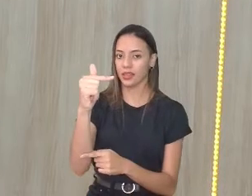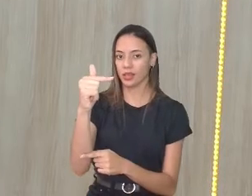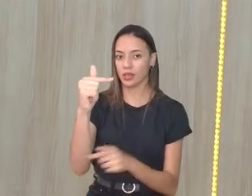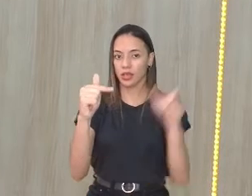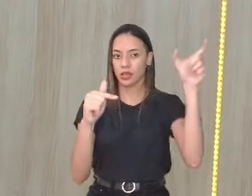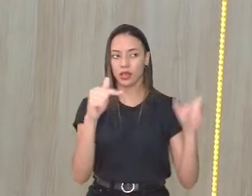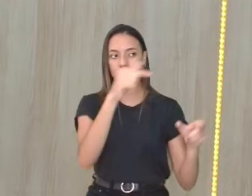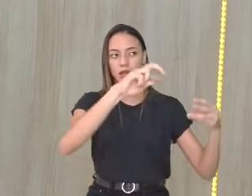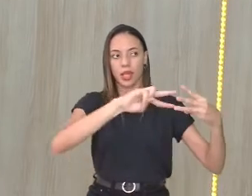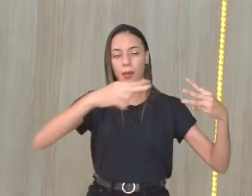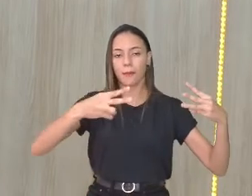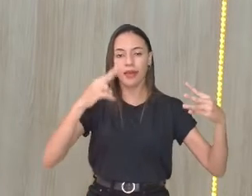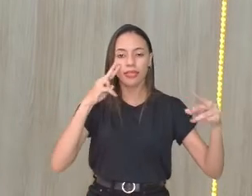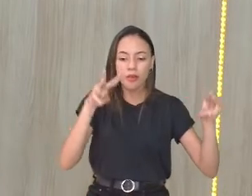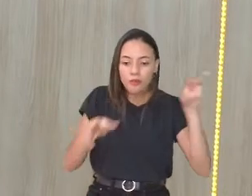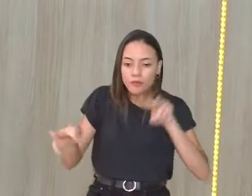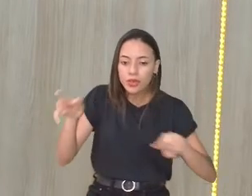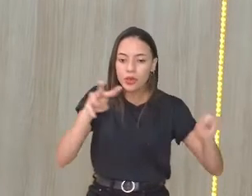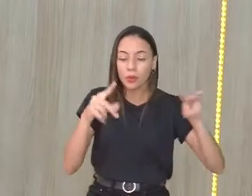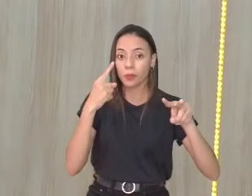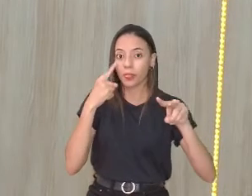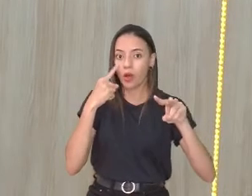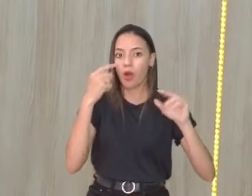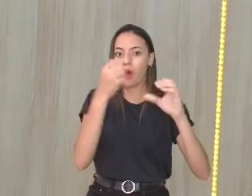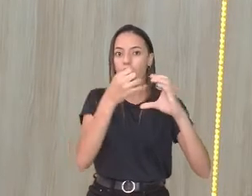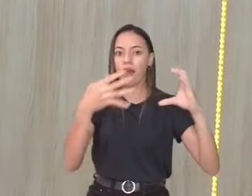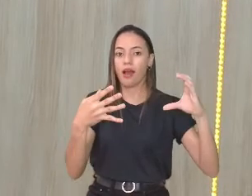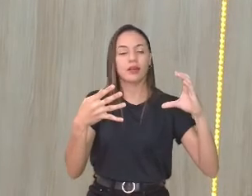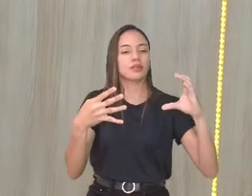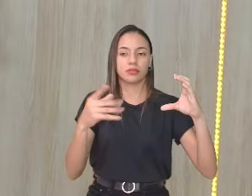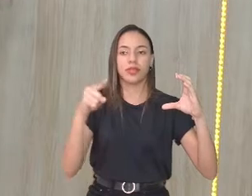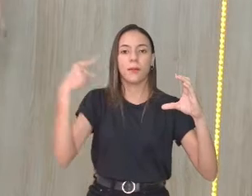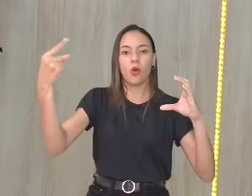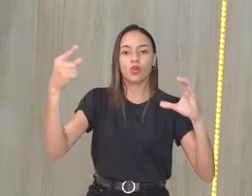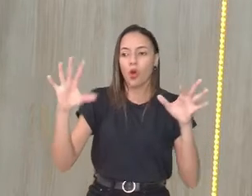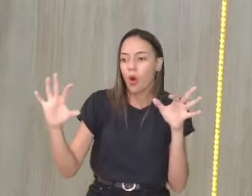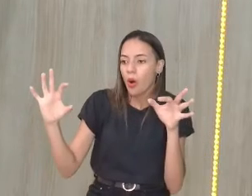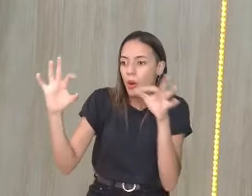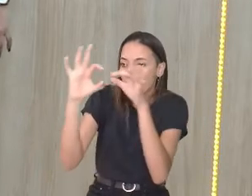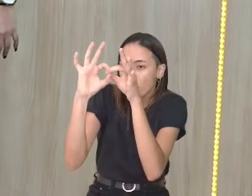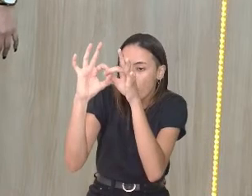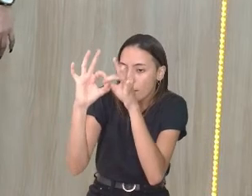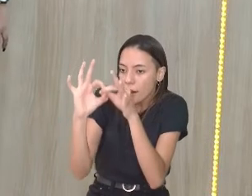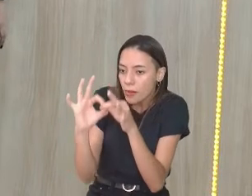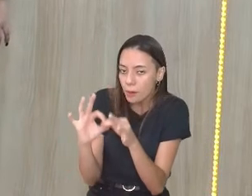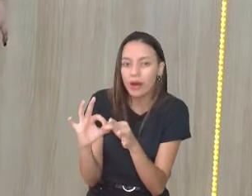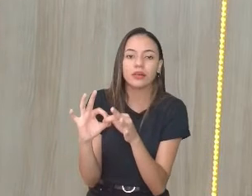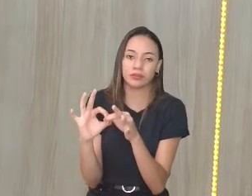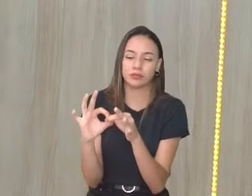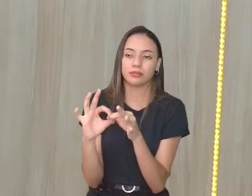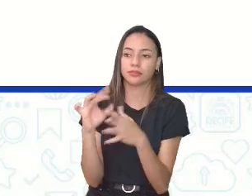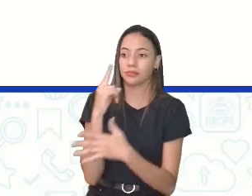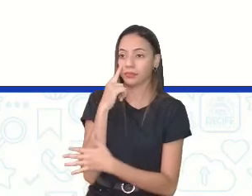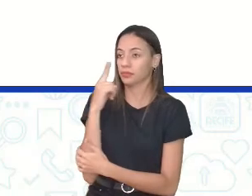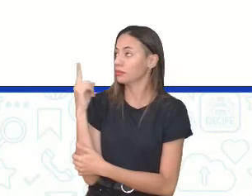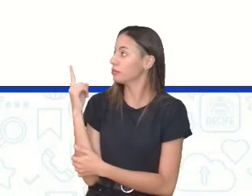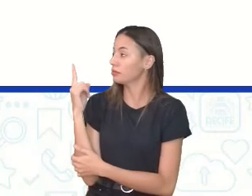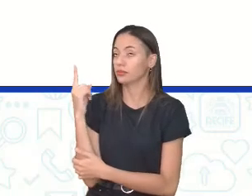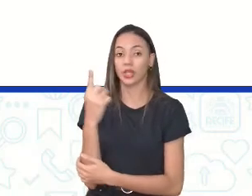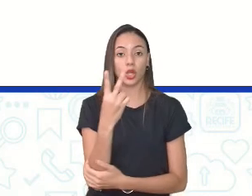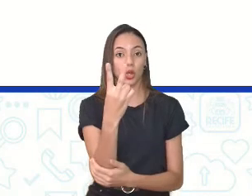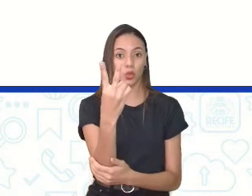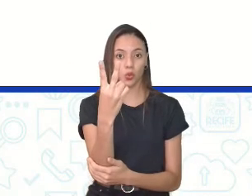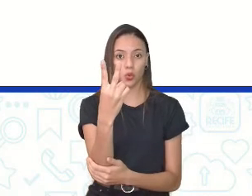E aí, considerando essa característica, a gente vai fazer esses cruzamentos aí, tá certo? Ok. Então, vamos ver aqui, ó. Temos